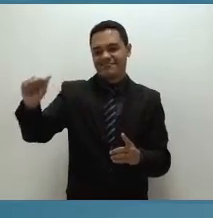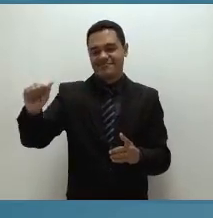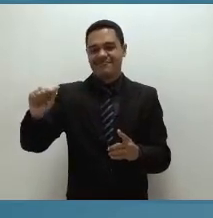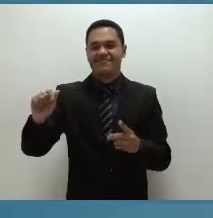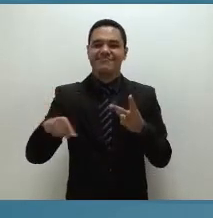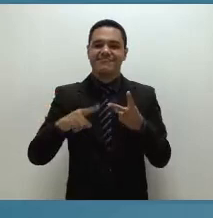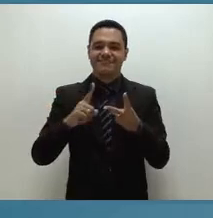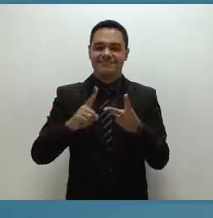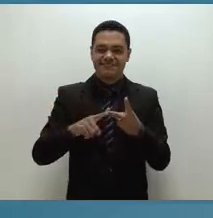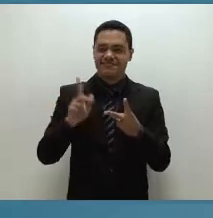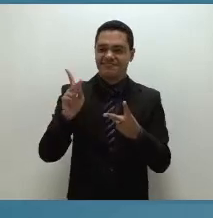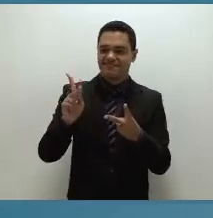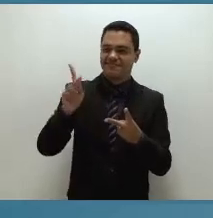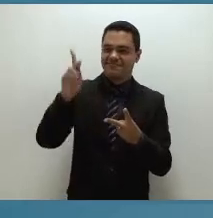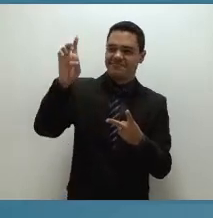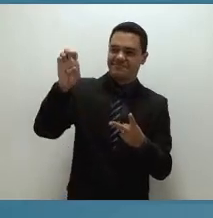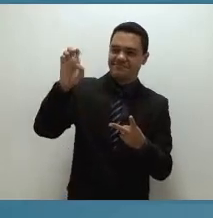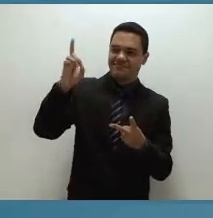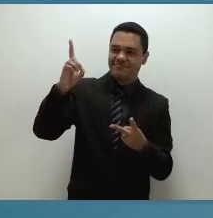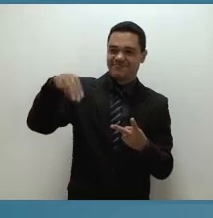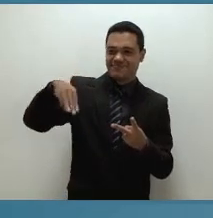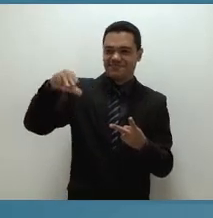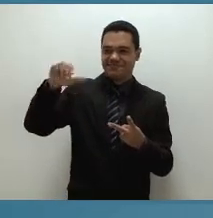desembargadora Kédima Pacífico Lira,